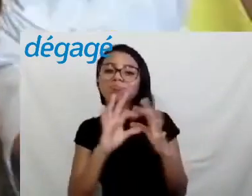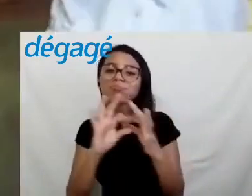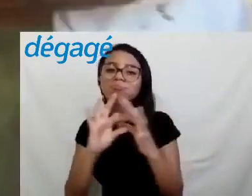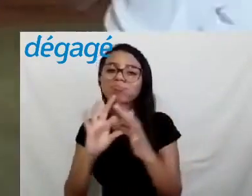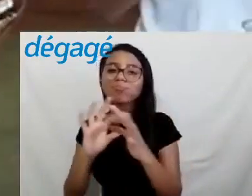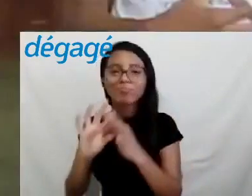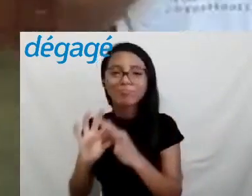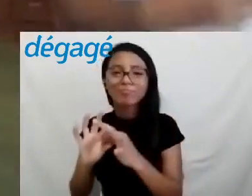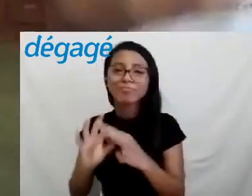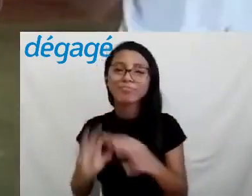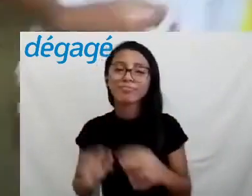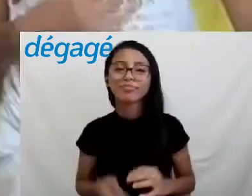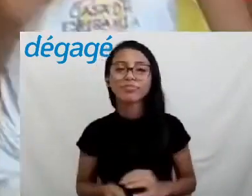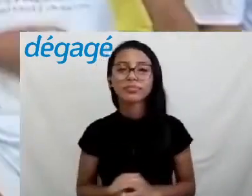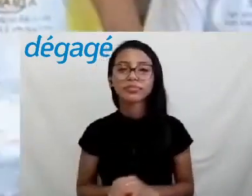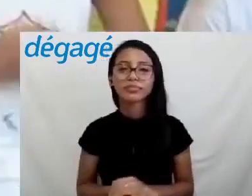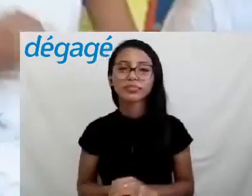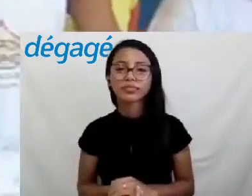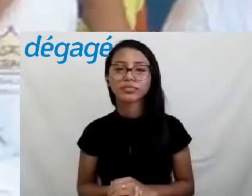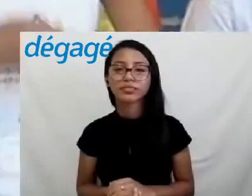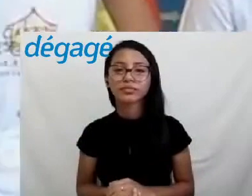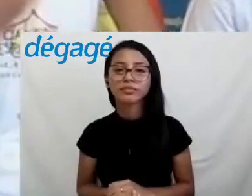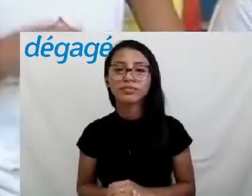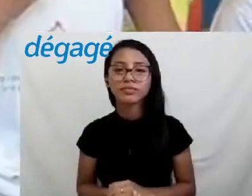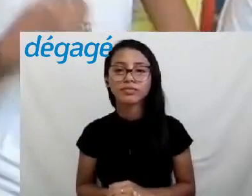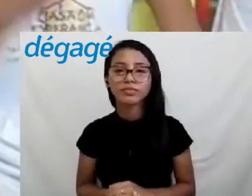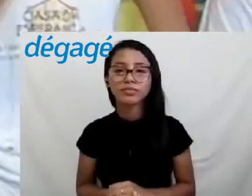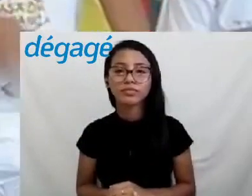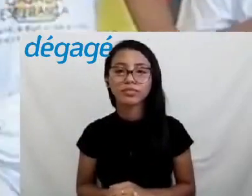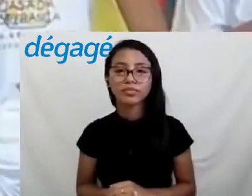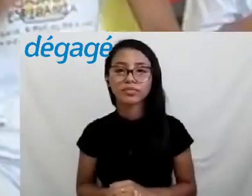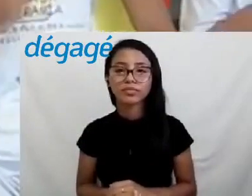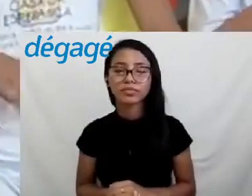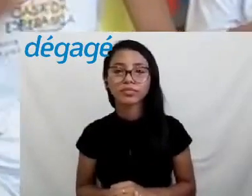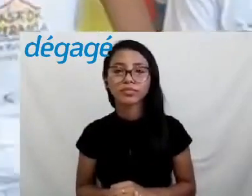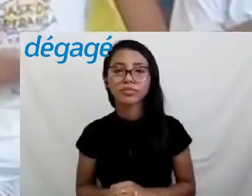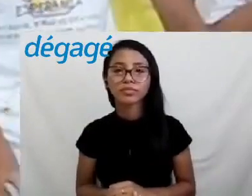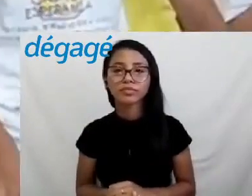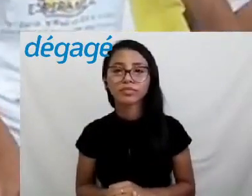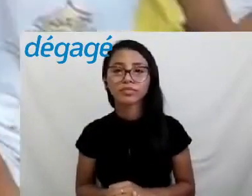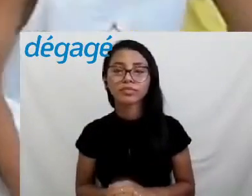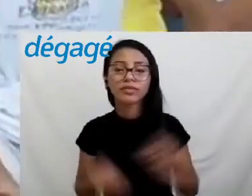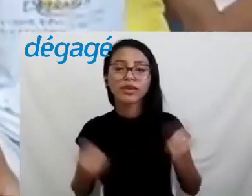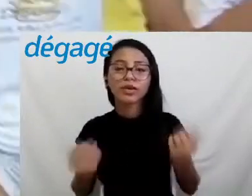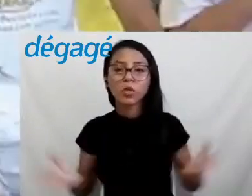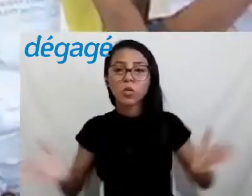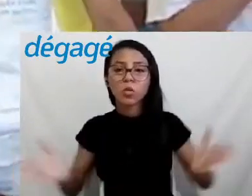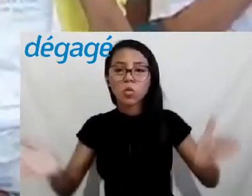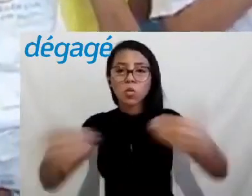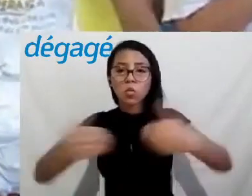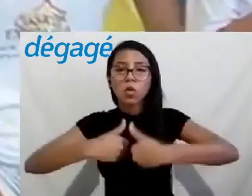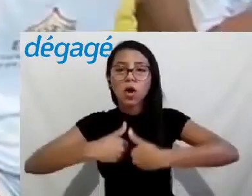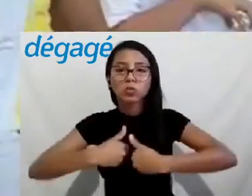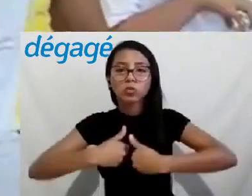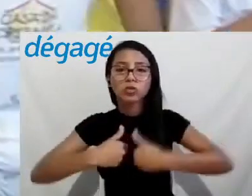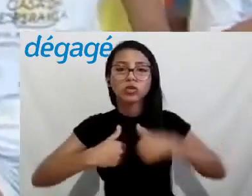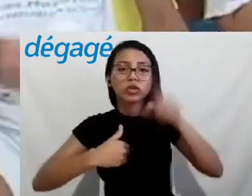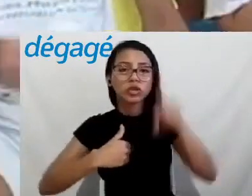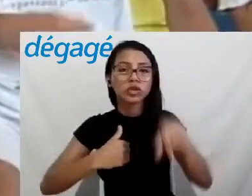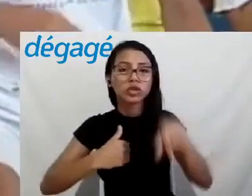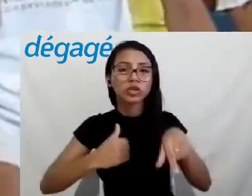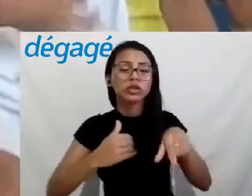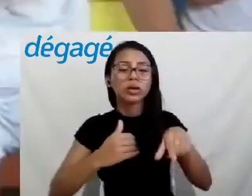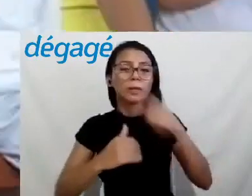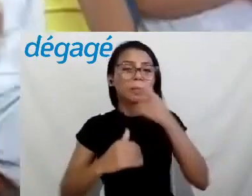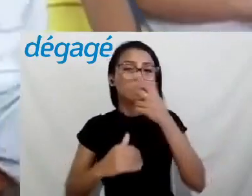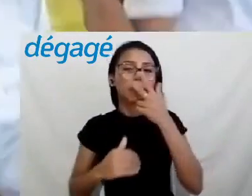a aumentar esse grau de previsibilidade, né? Que no autista, esse padrão restrito faz com que o educador